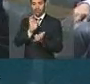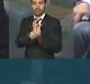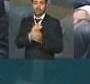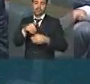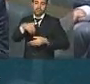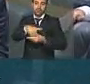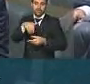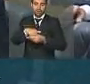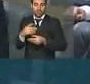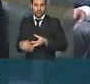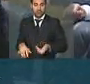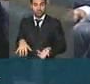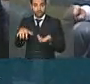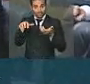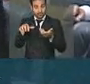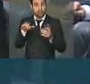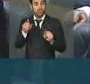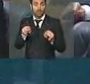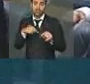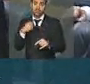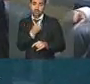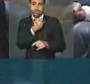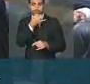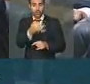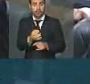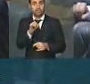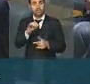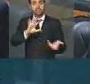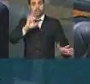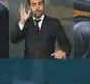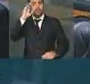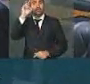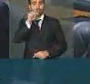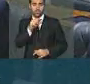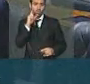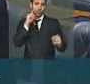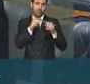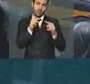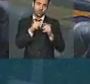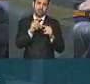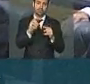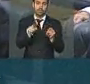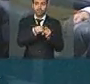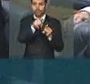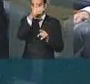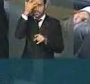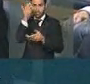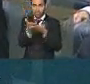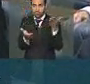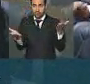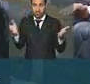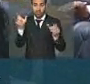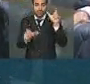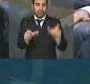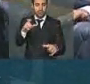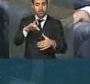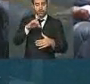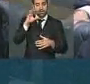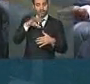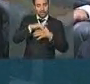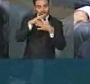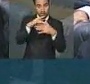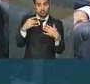Parlamento Brasileiro. É esse o nosso entendimento. Se porventura Vossa Excelência concordar e os demais líderes estamos dispostos a